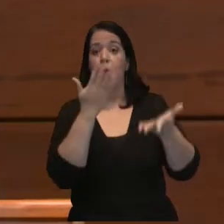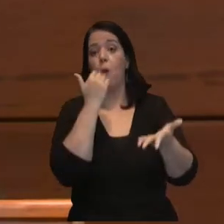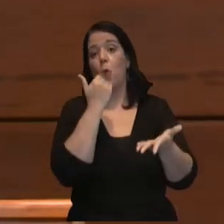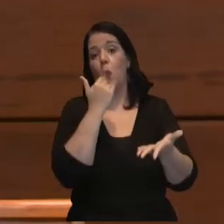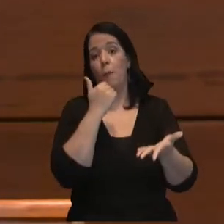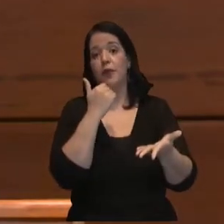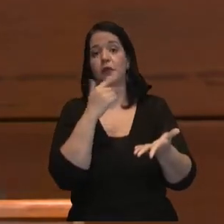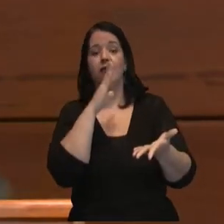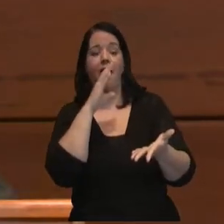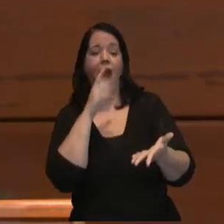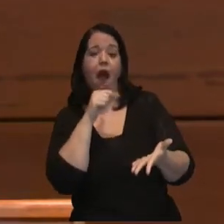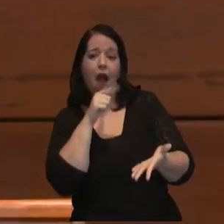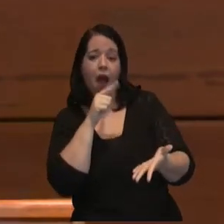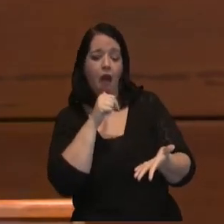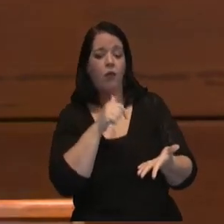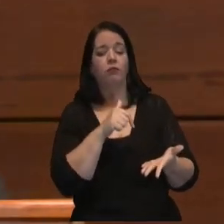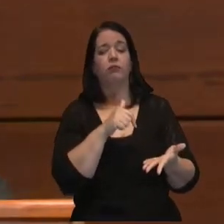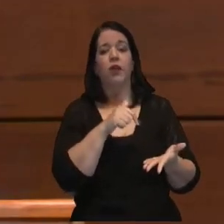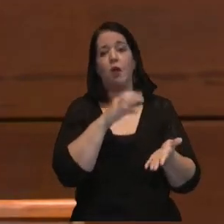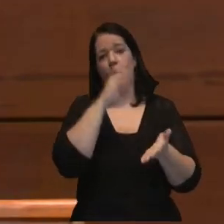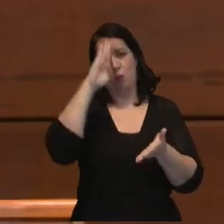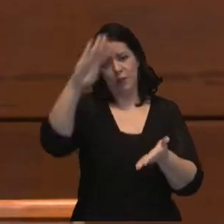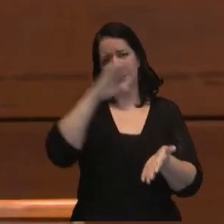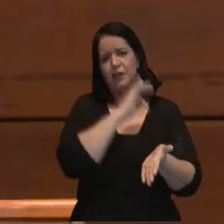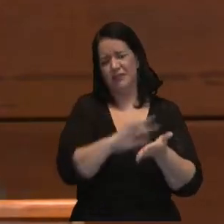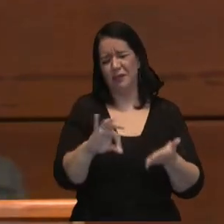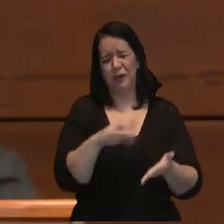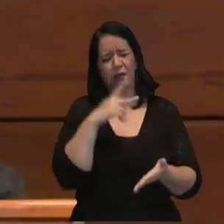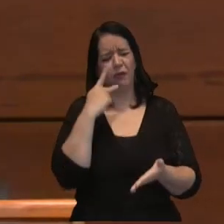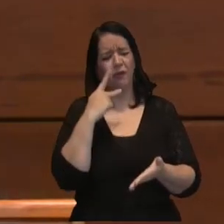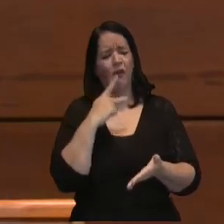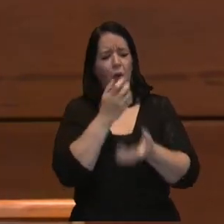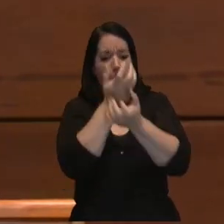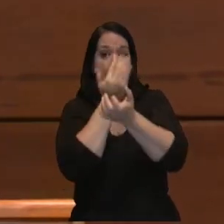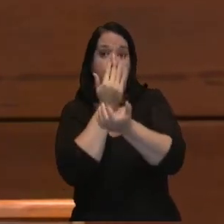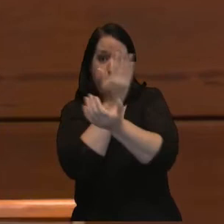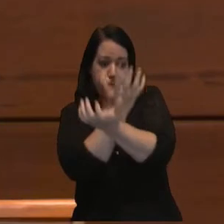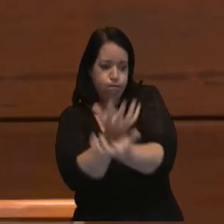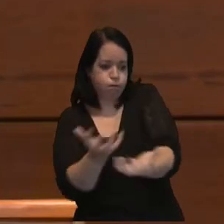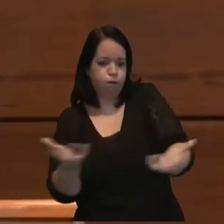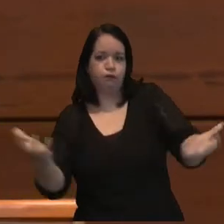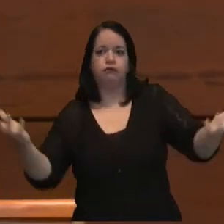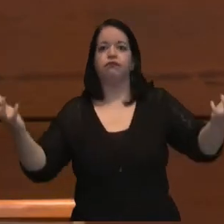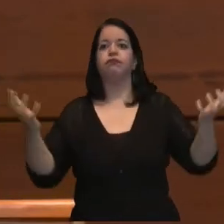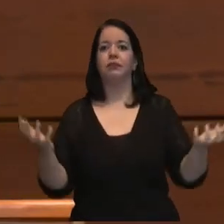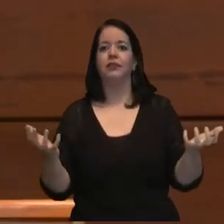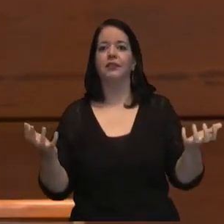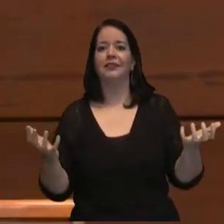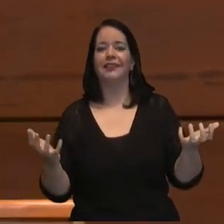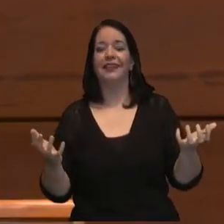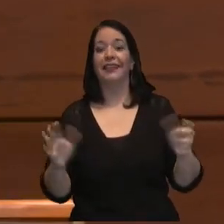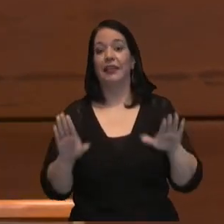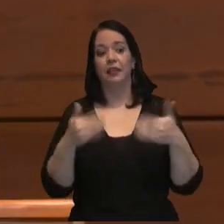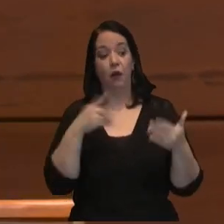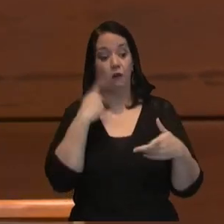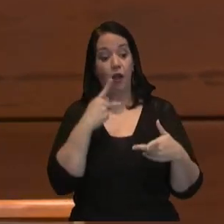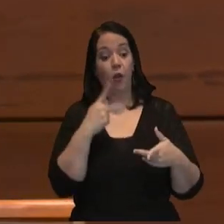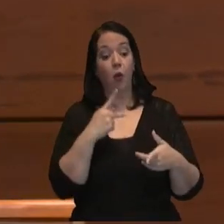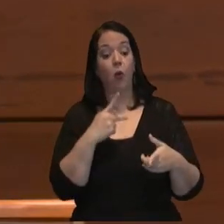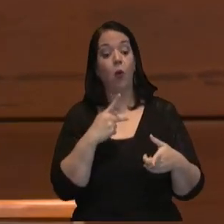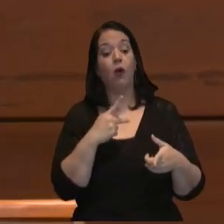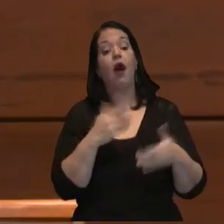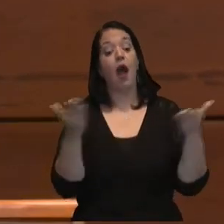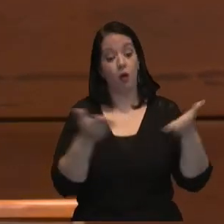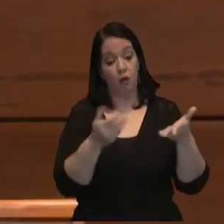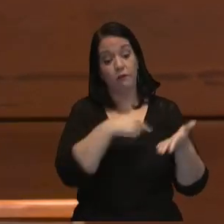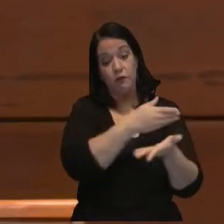disse: saiam daqui, vão em paz, voltem lá para a Síria, digam lá para Ben-Hadad o que aconteceu com vocês. E